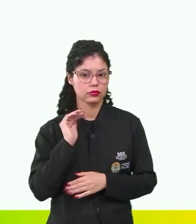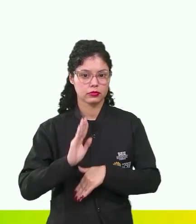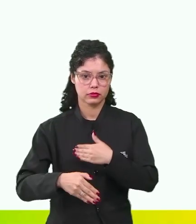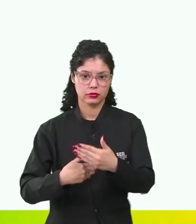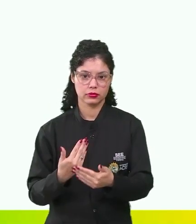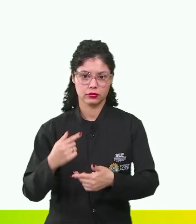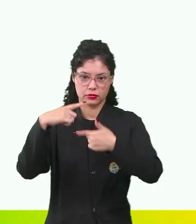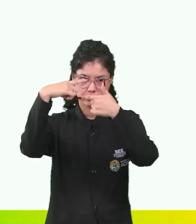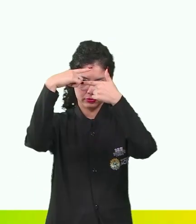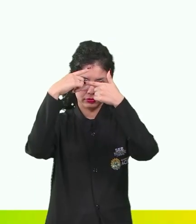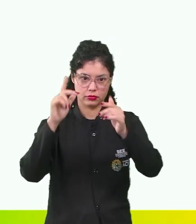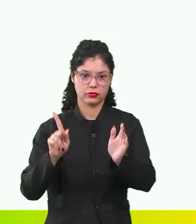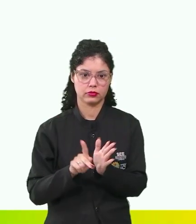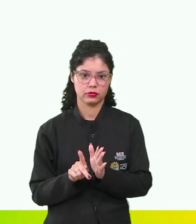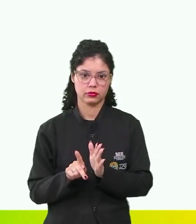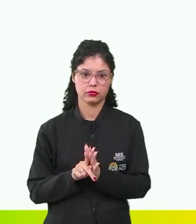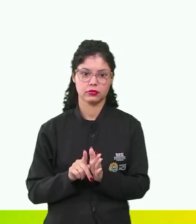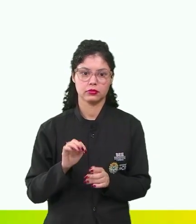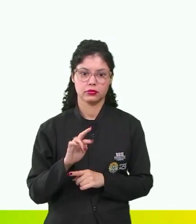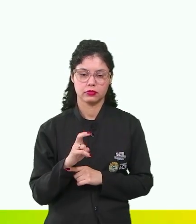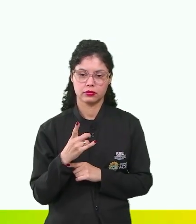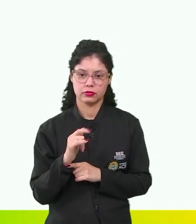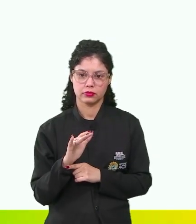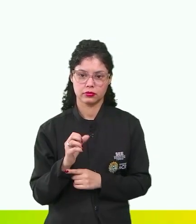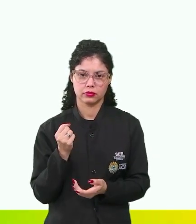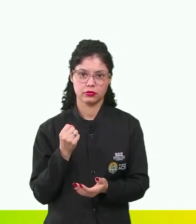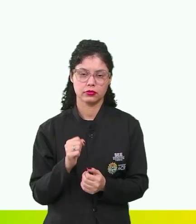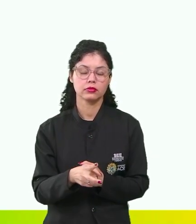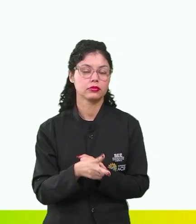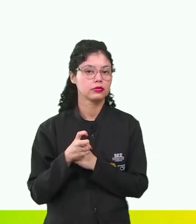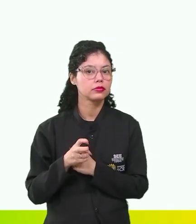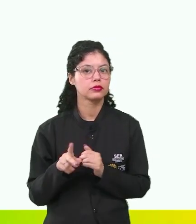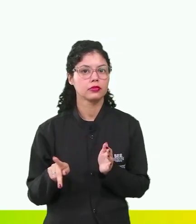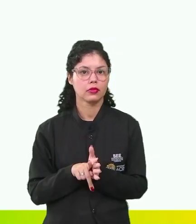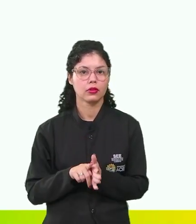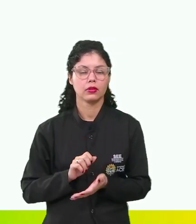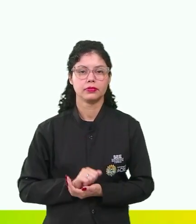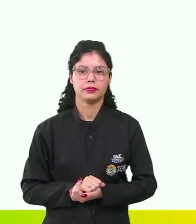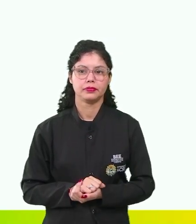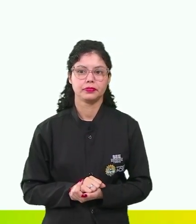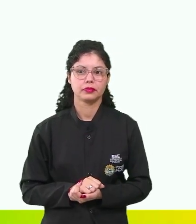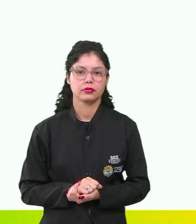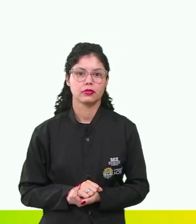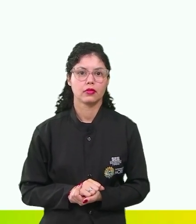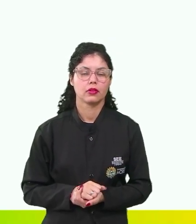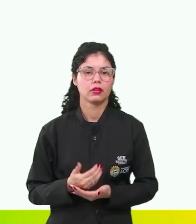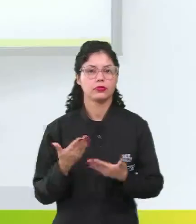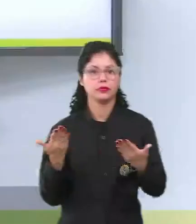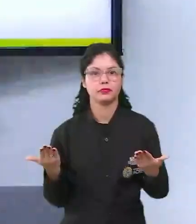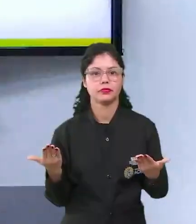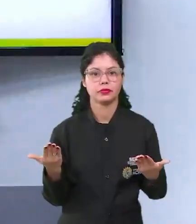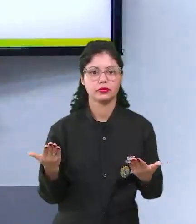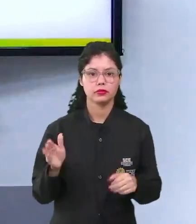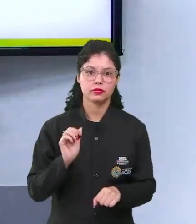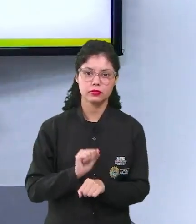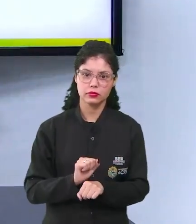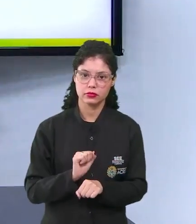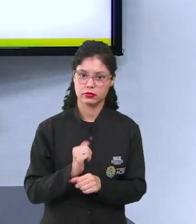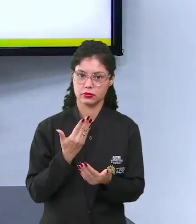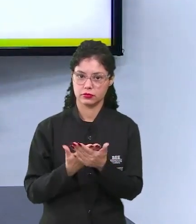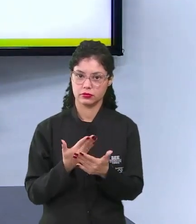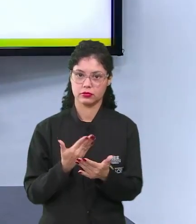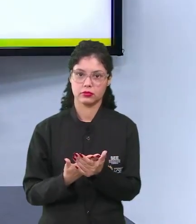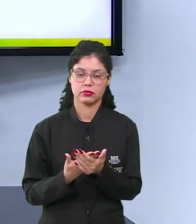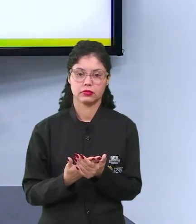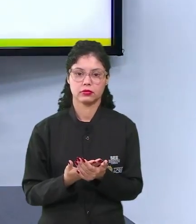para o entendimento sobre o processo de alienação e sua repercussão no consumo. Então, gente, eu espero que a aula de